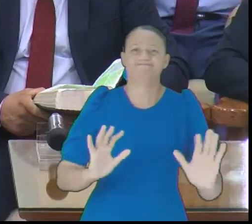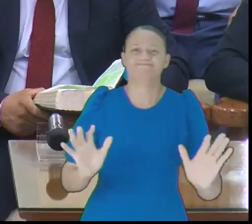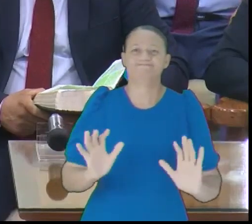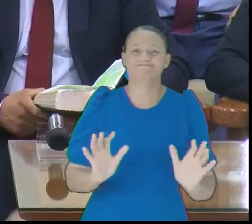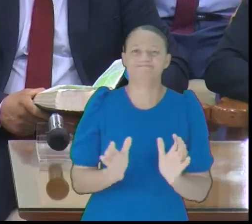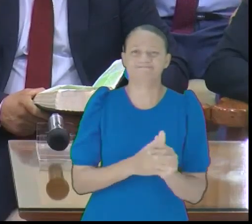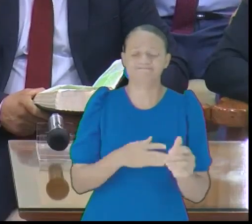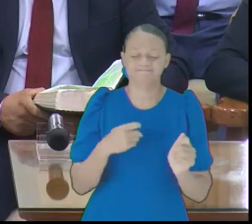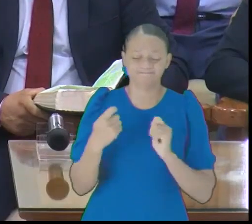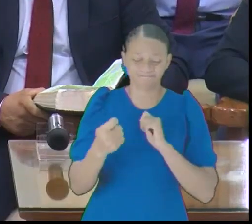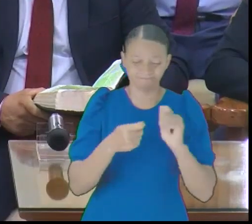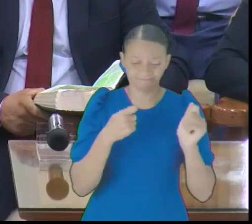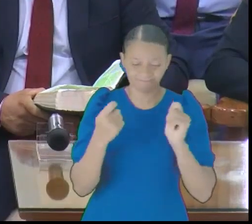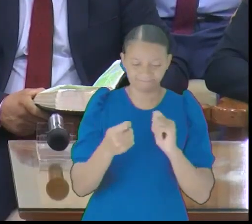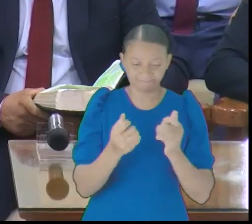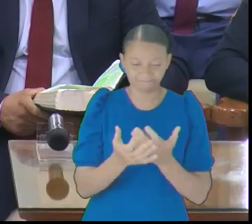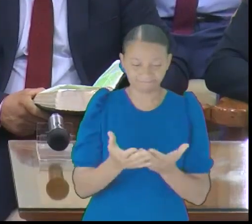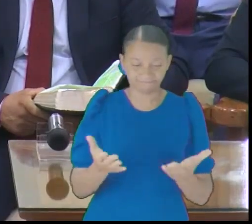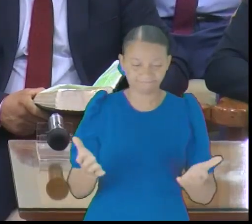Aleluia.